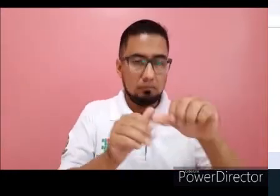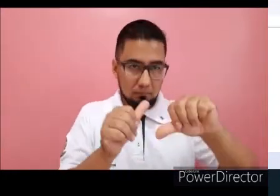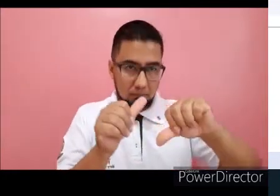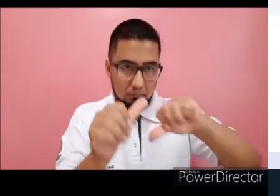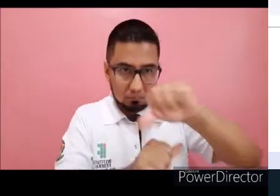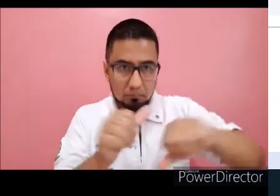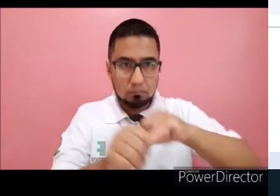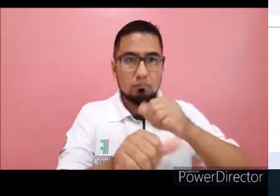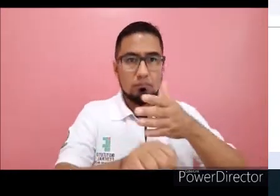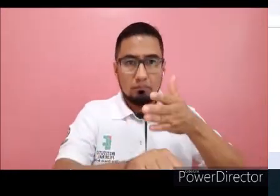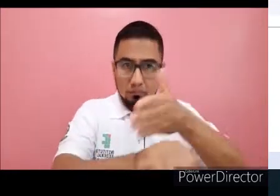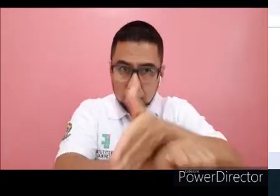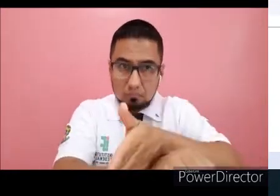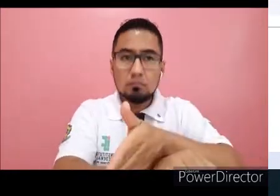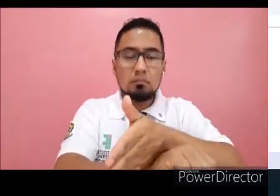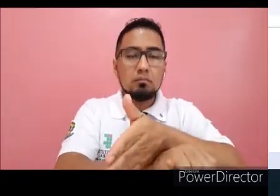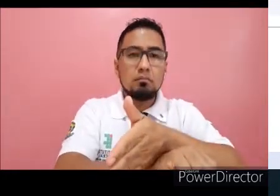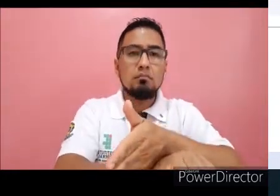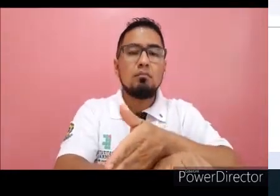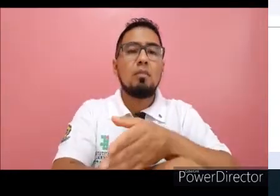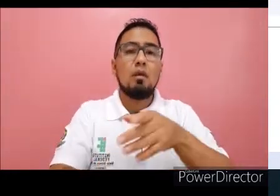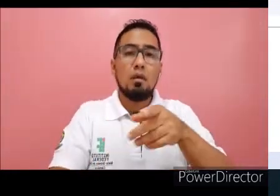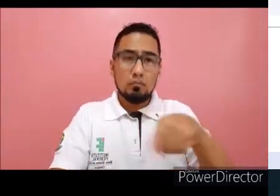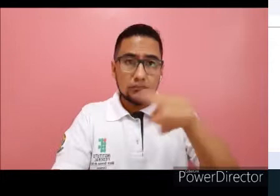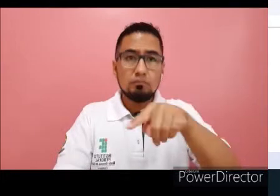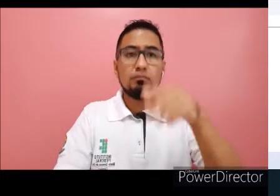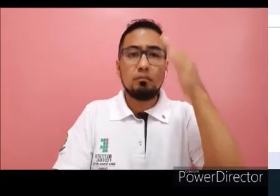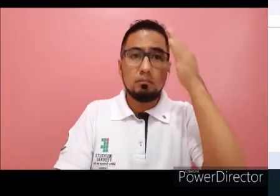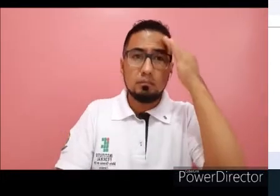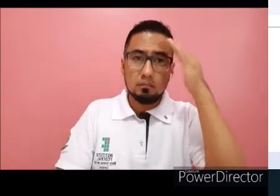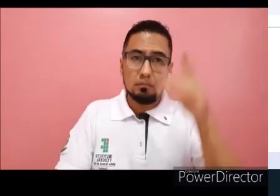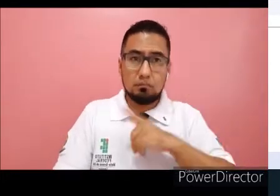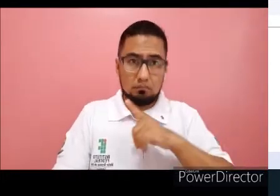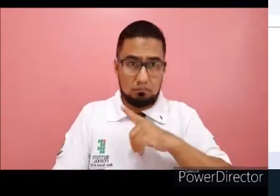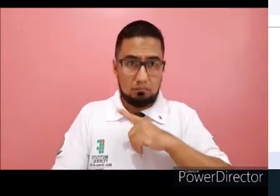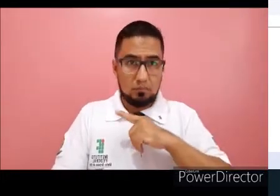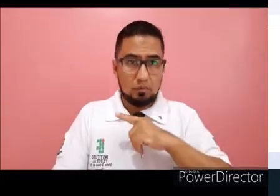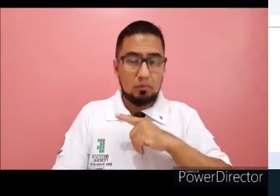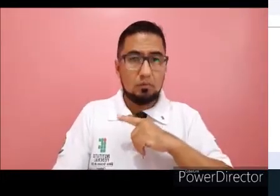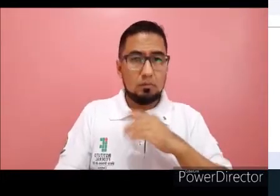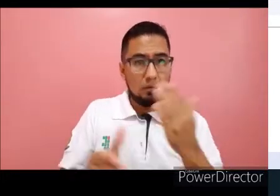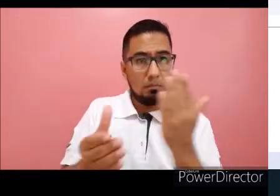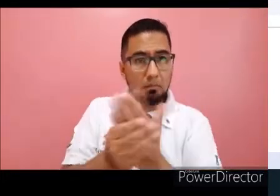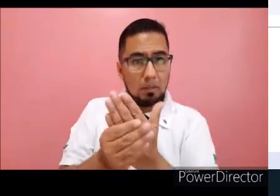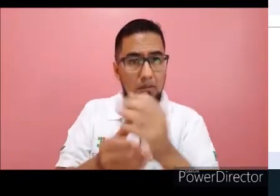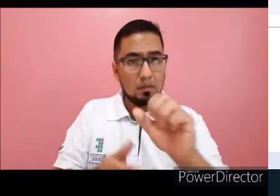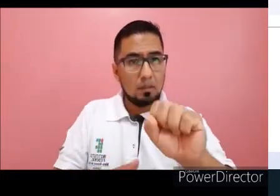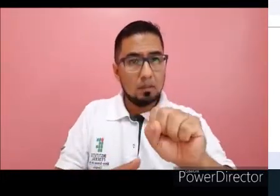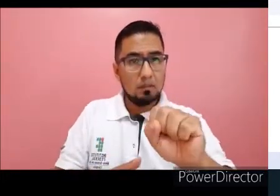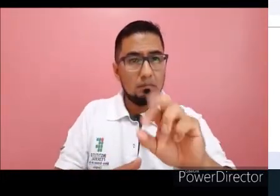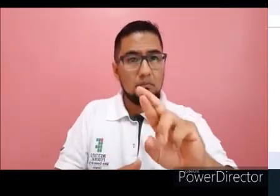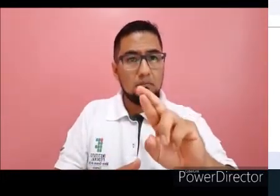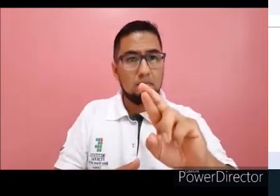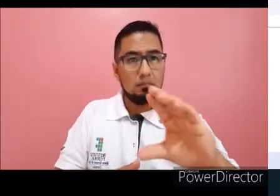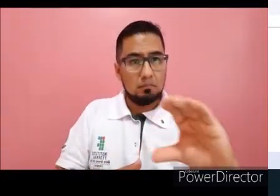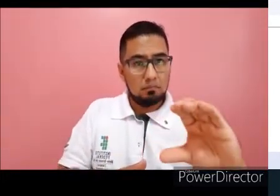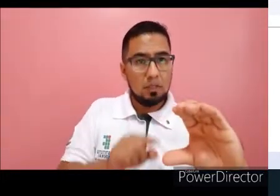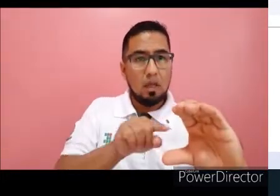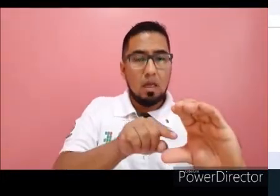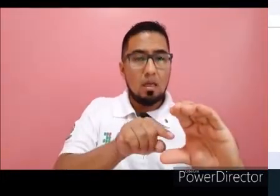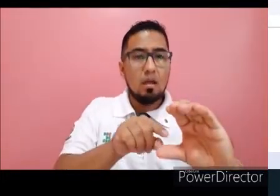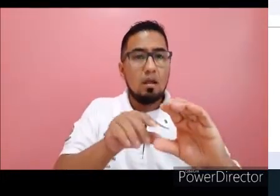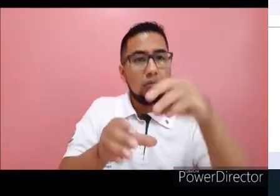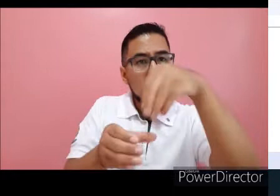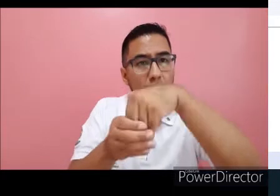Projeto Modificadores de Acesso. Não é? Aqui, vocês sabem que tem a pasta SRC, que é a pasta source, onde